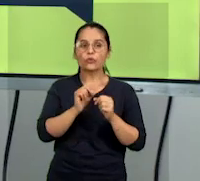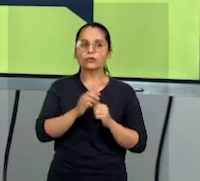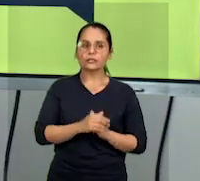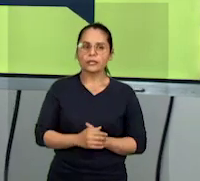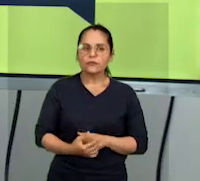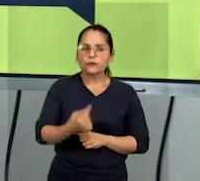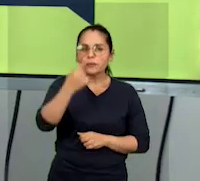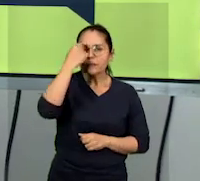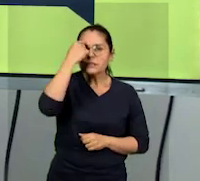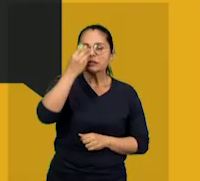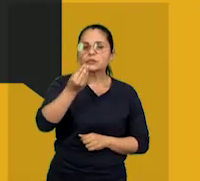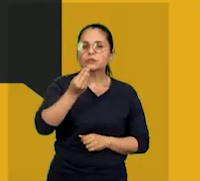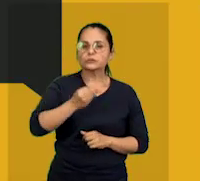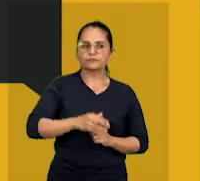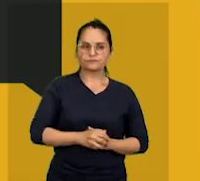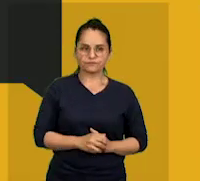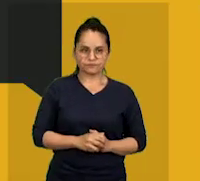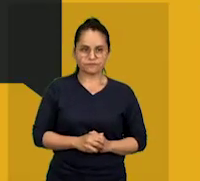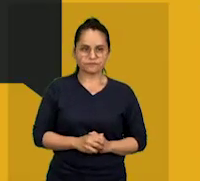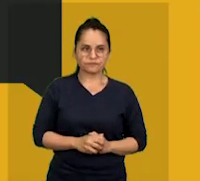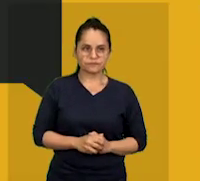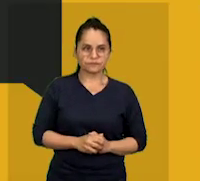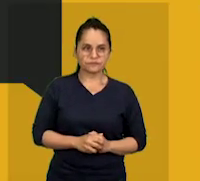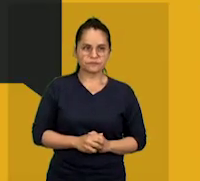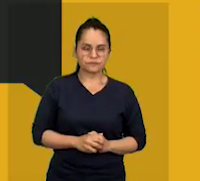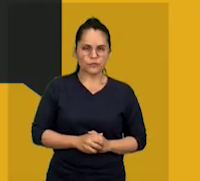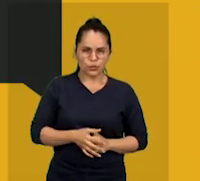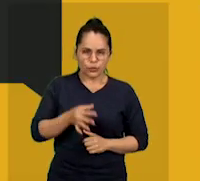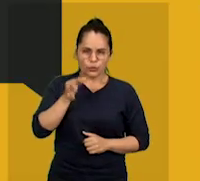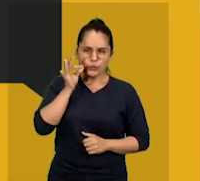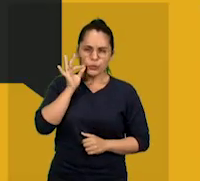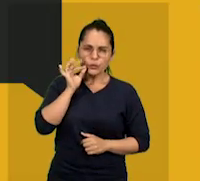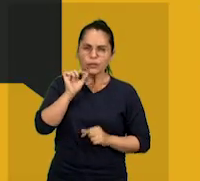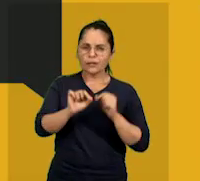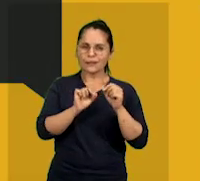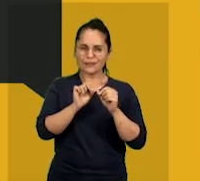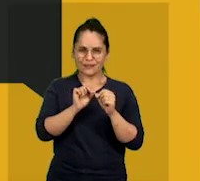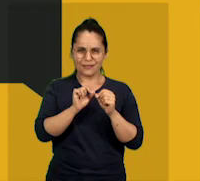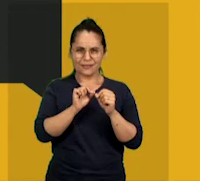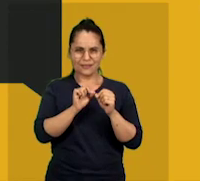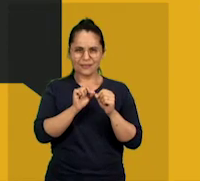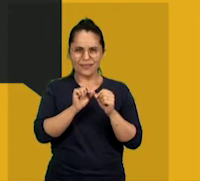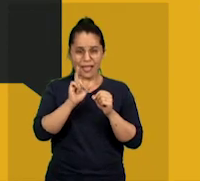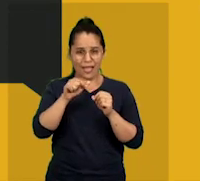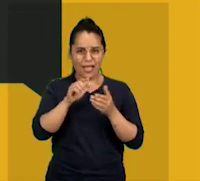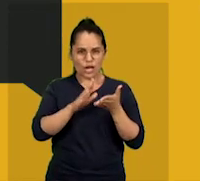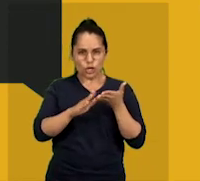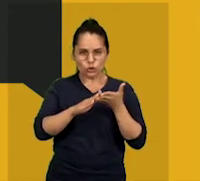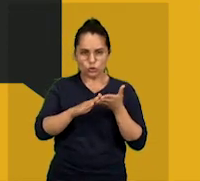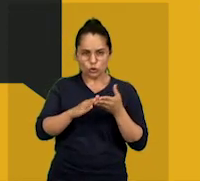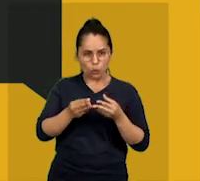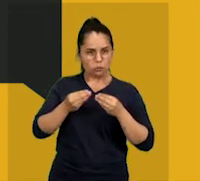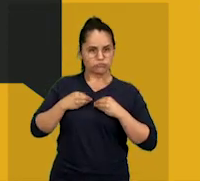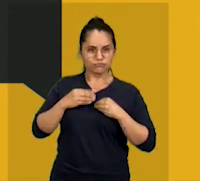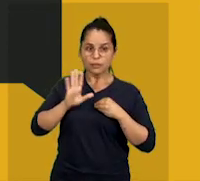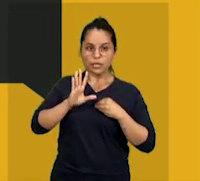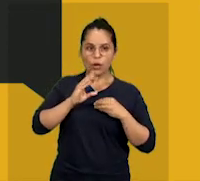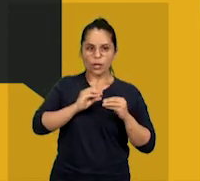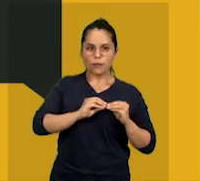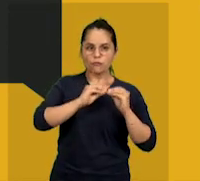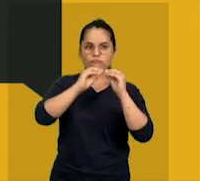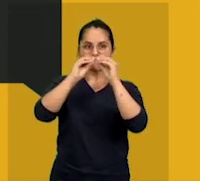pensar da seguinte questão. O café, ele não era para consumo interno, era para